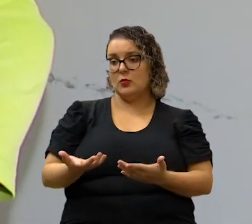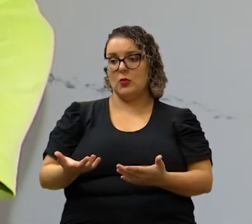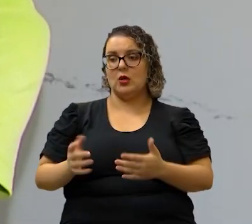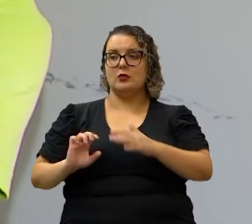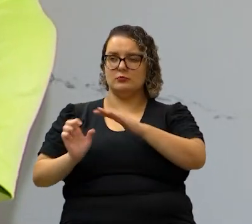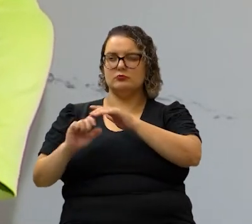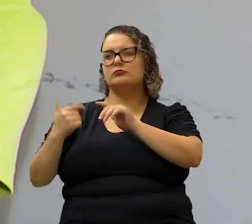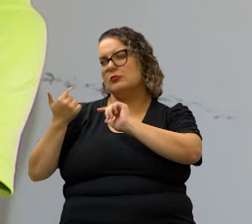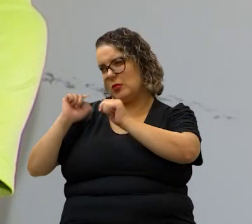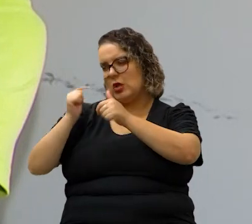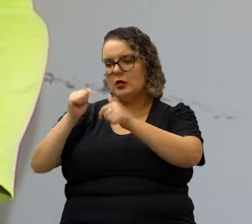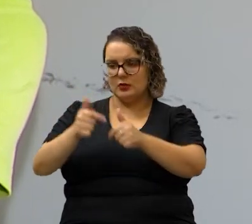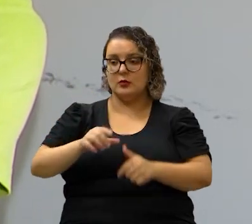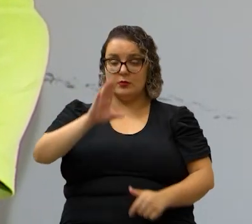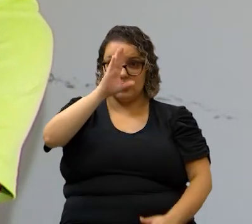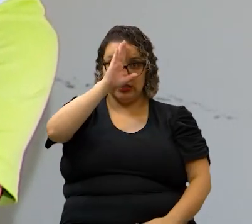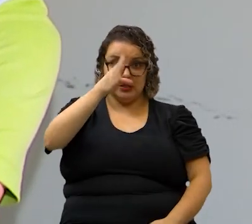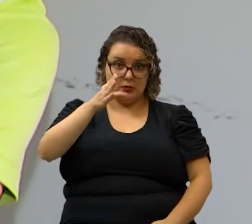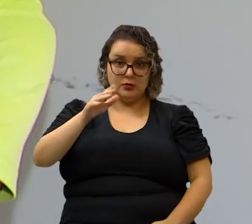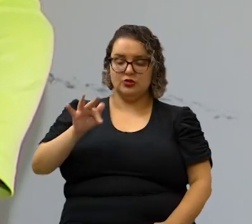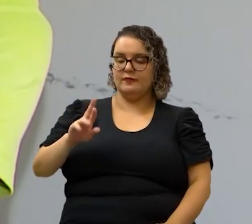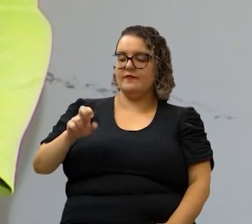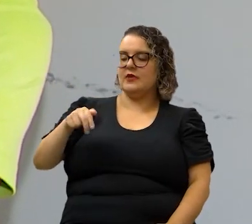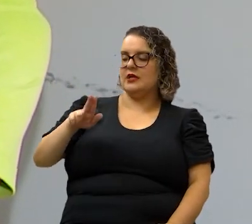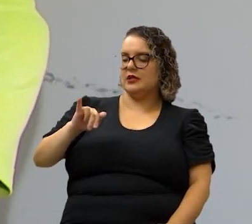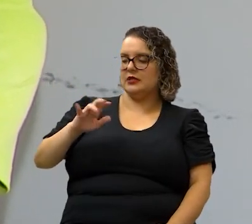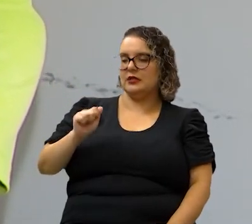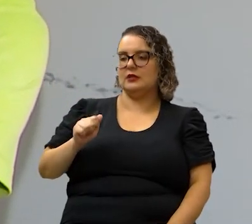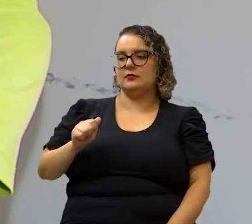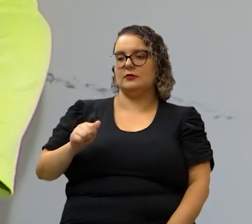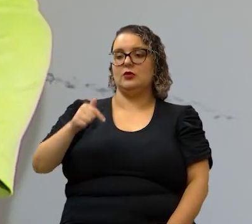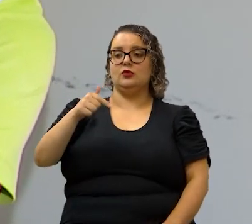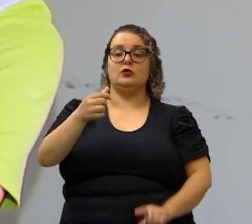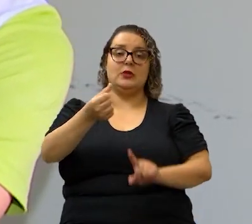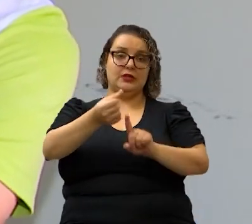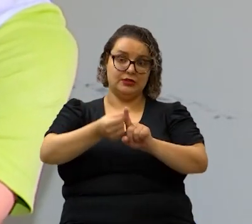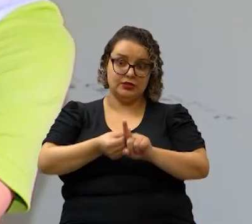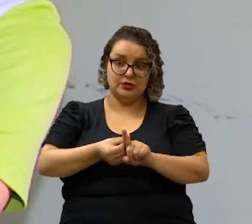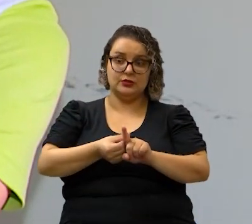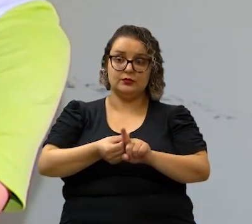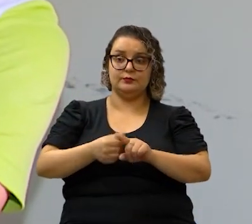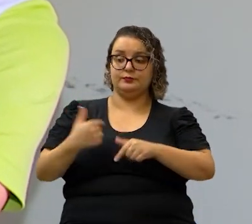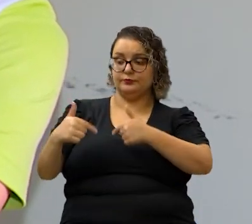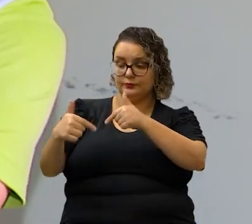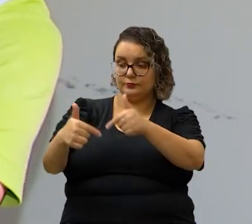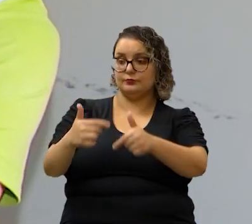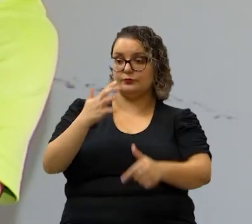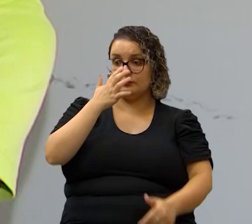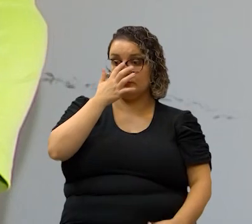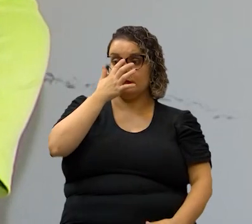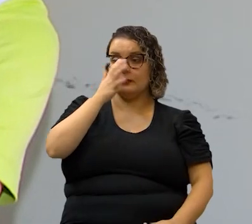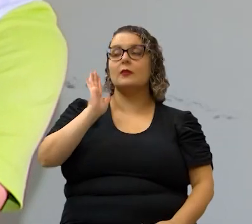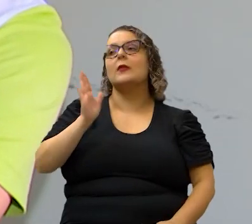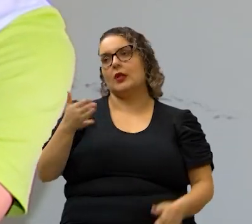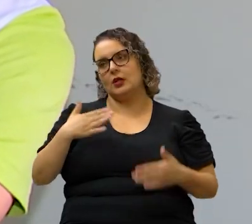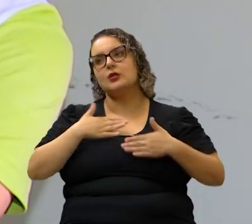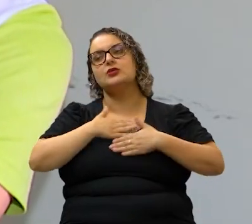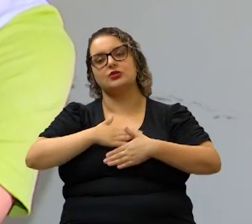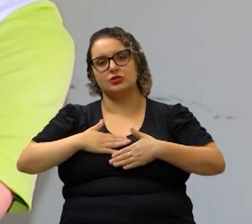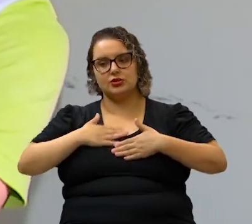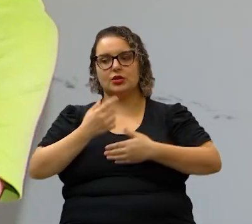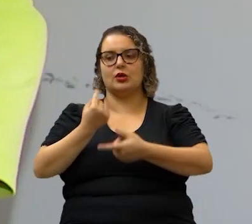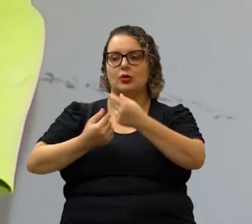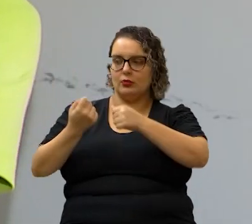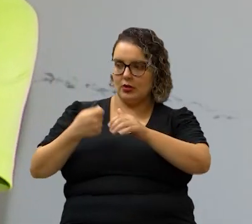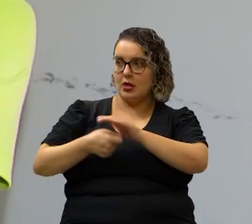em um negócio tradicional, principalmente no modelo de franquia, eu estou há 7 meses, né, de operação e eu já estou muito satisfeito